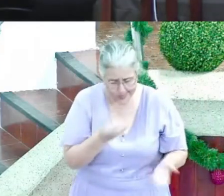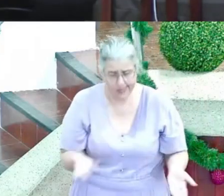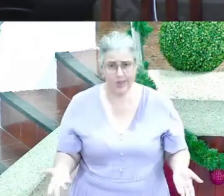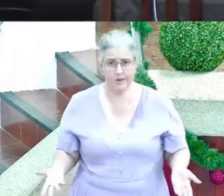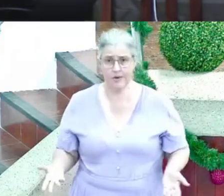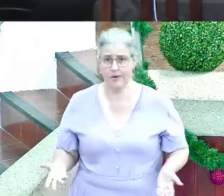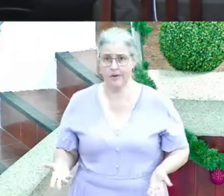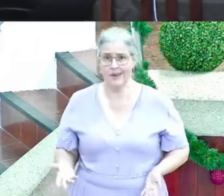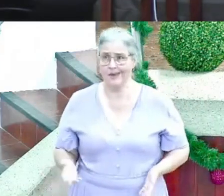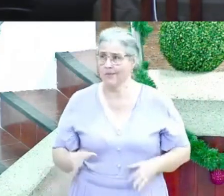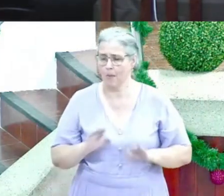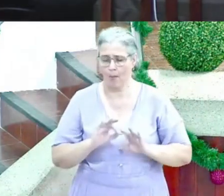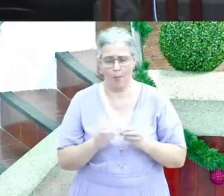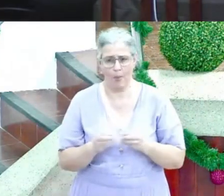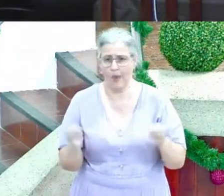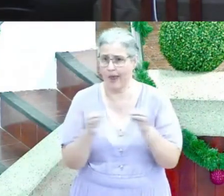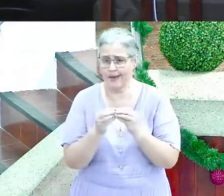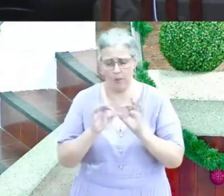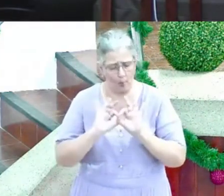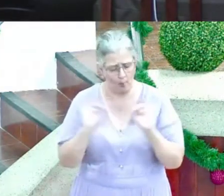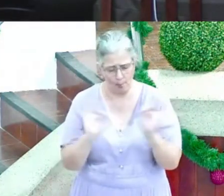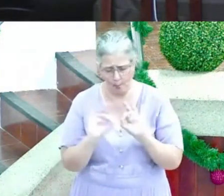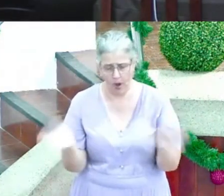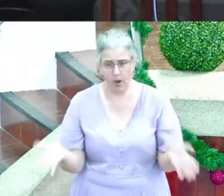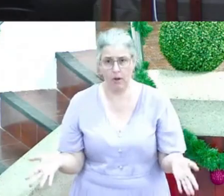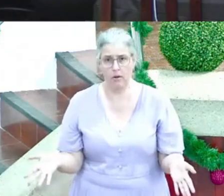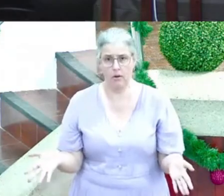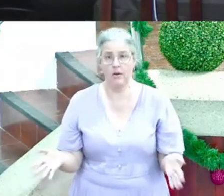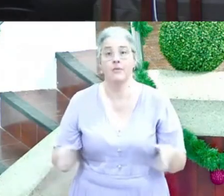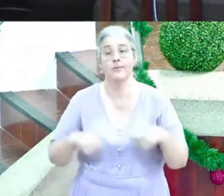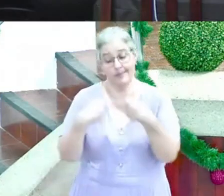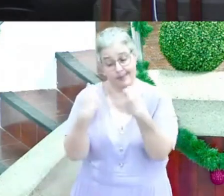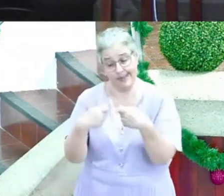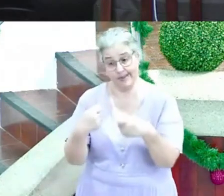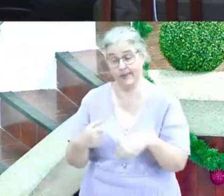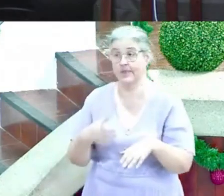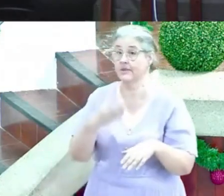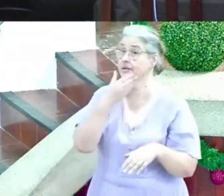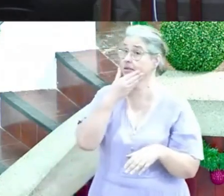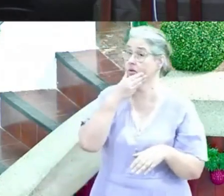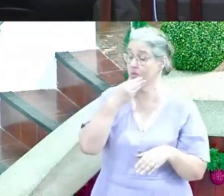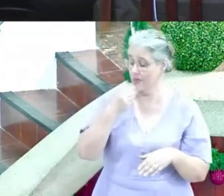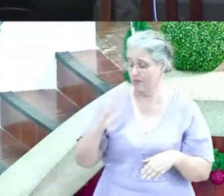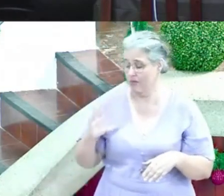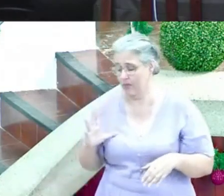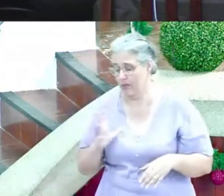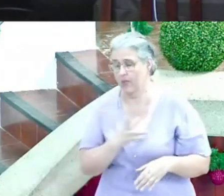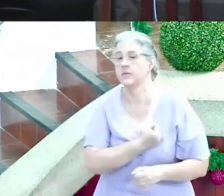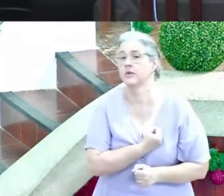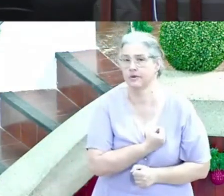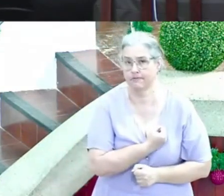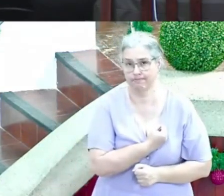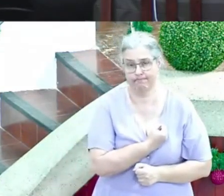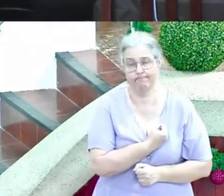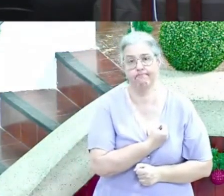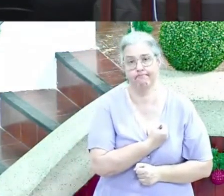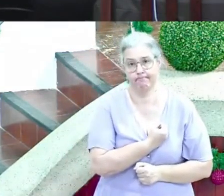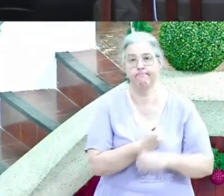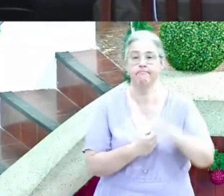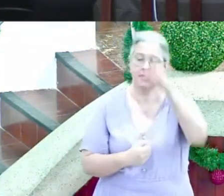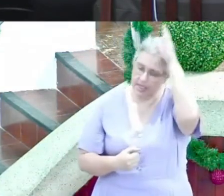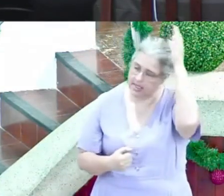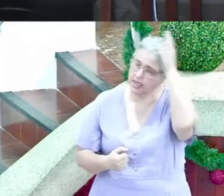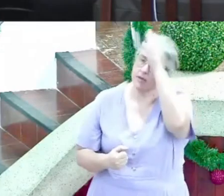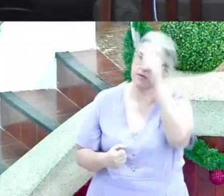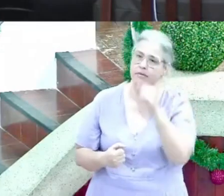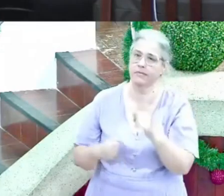nada merecedores, mas carentes de um Salvador, Cristo, o